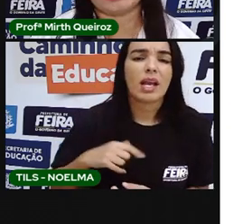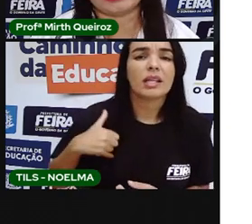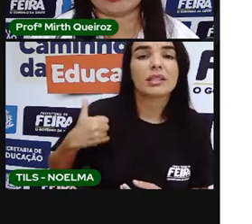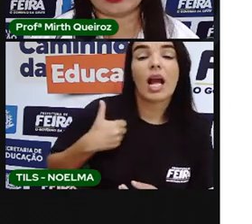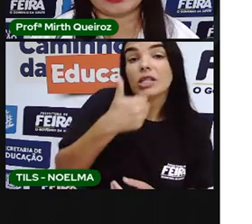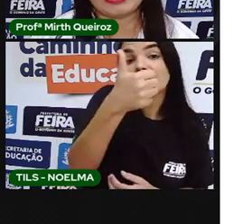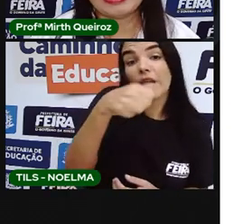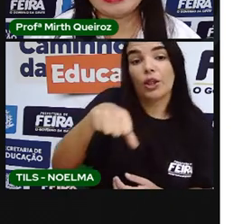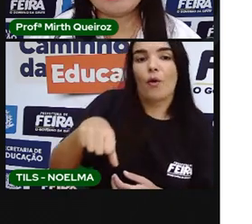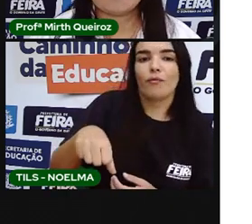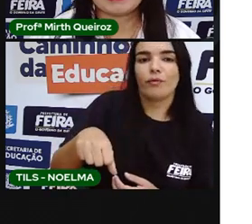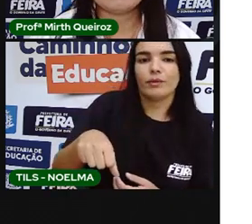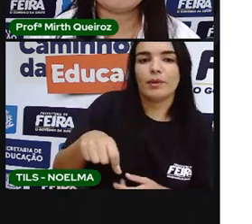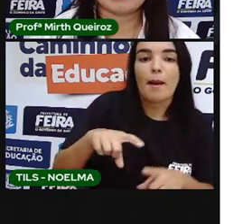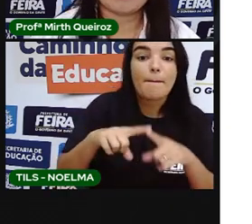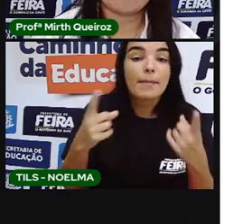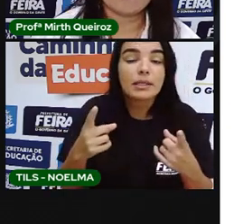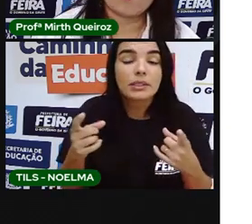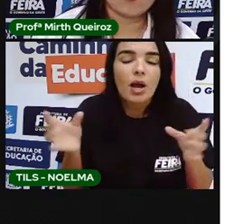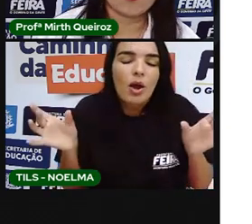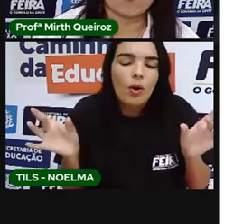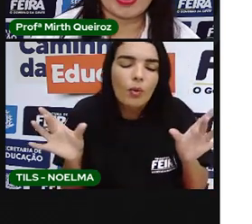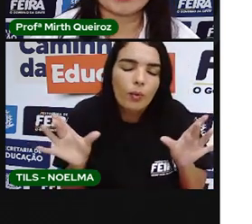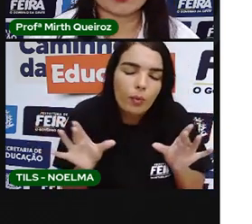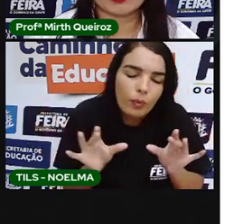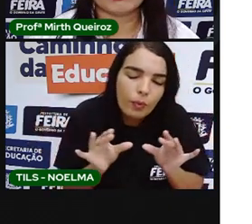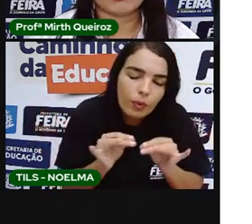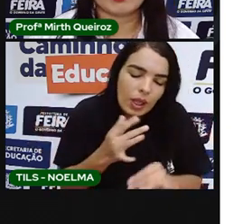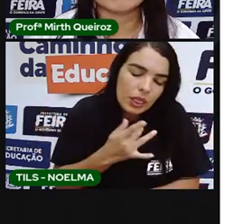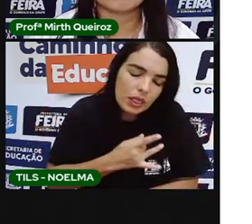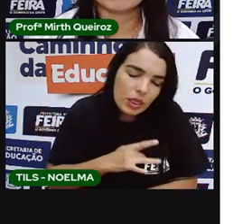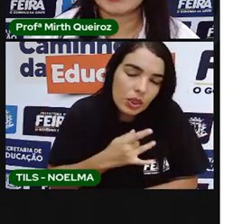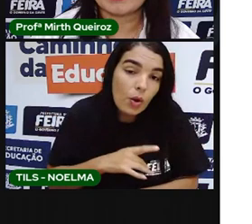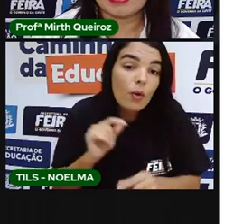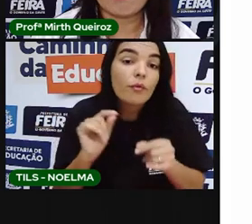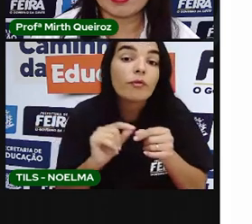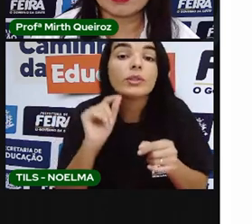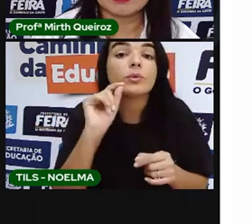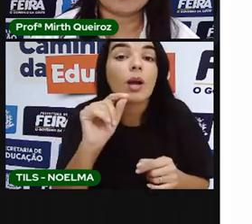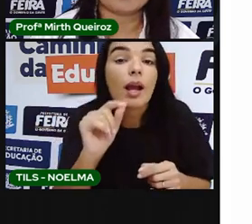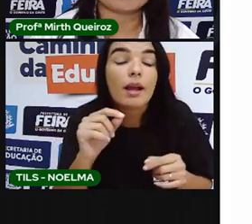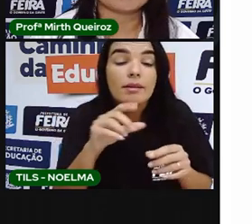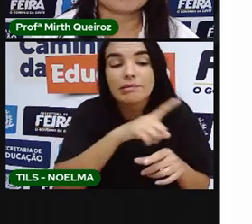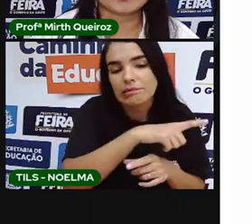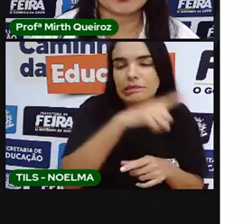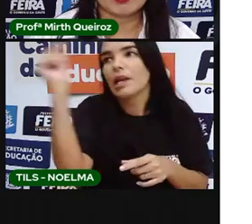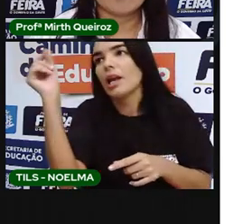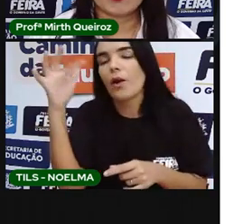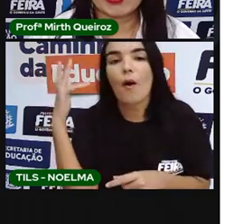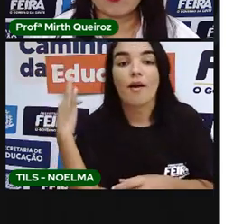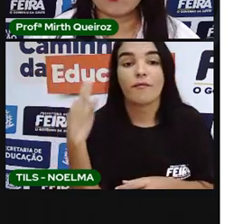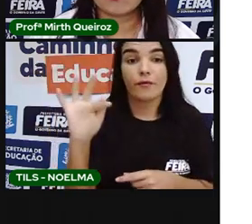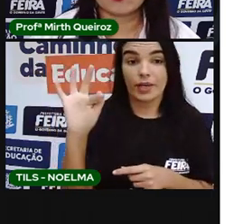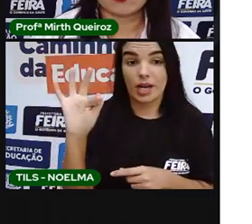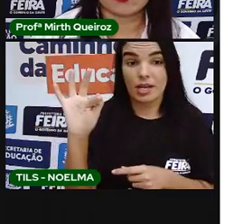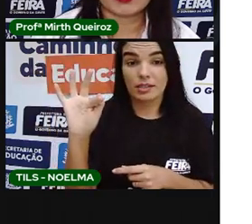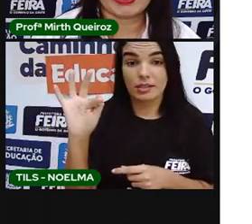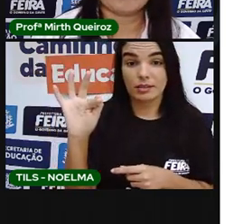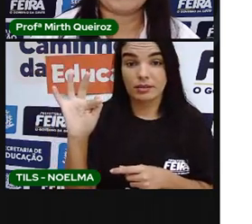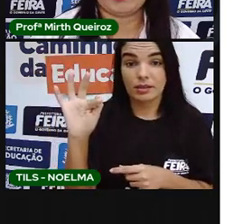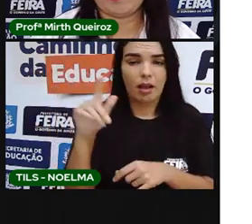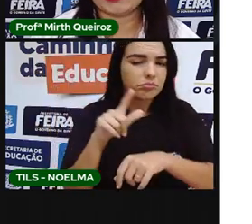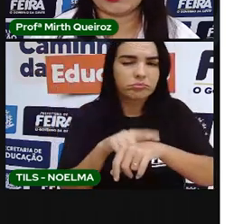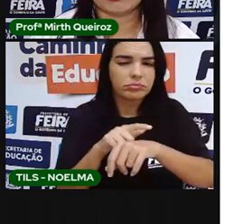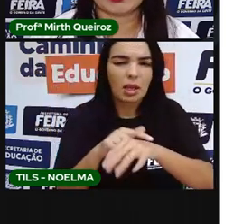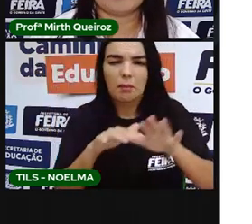19 anos e para enviar um pouco mais a sua dor resolveu sair da França e por algum